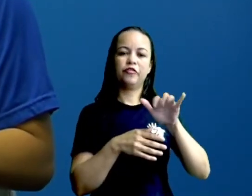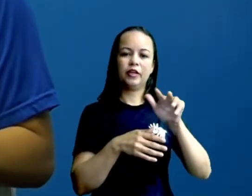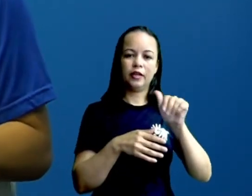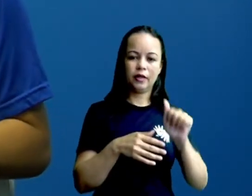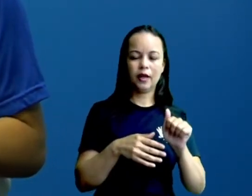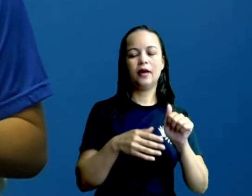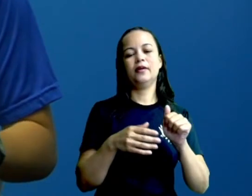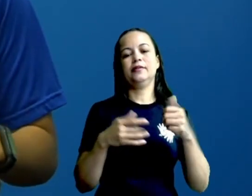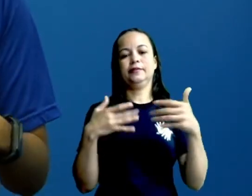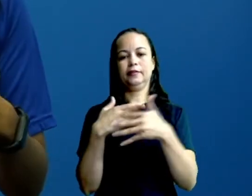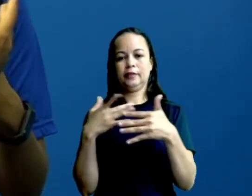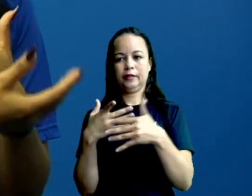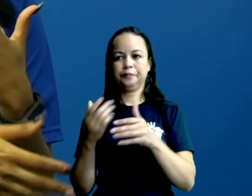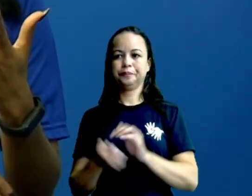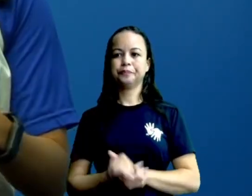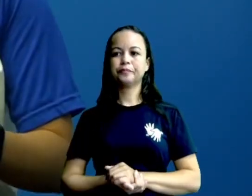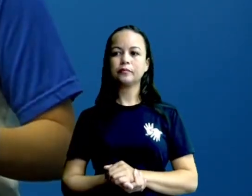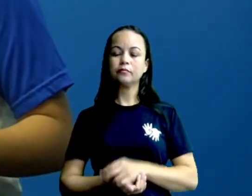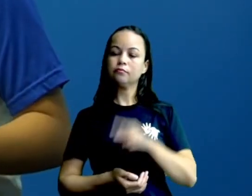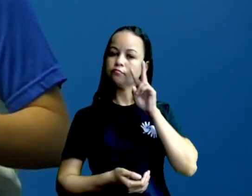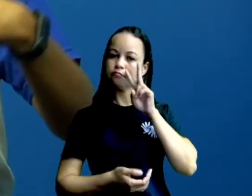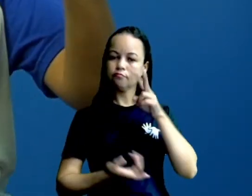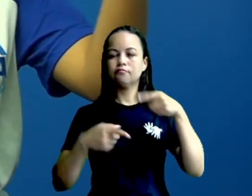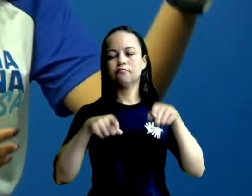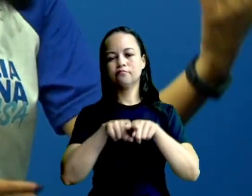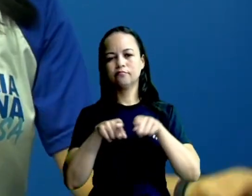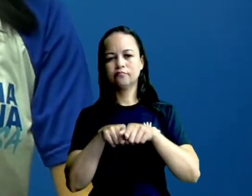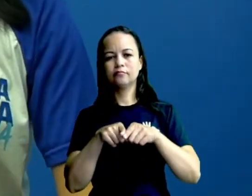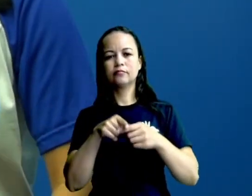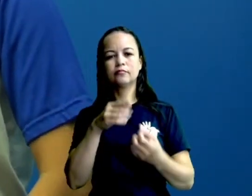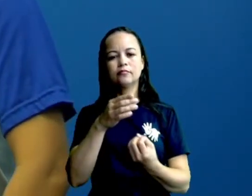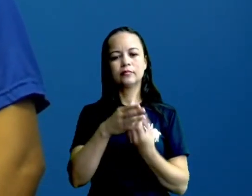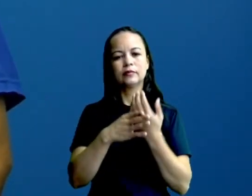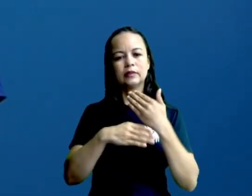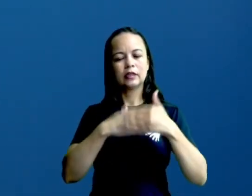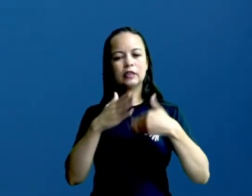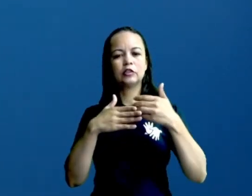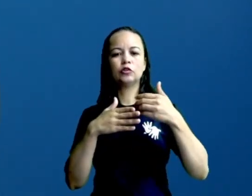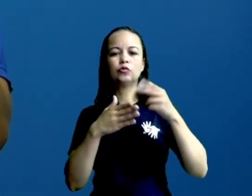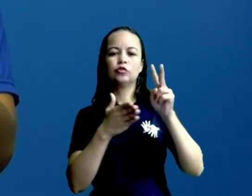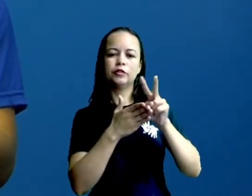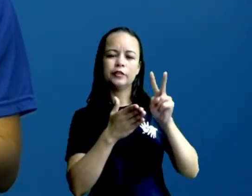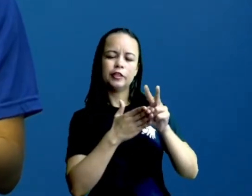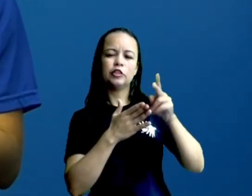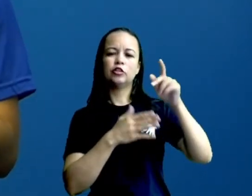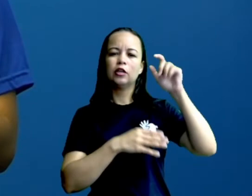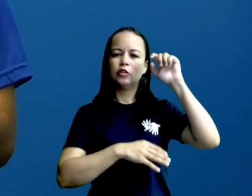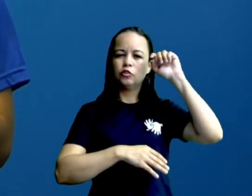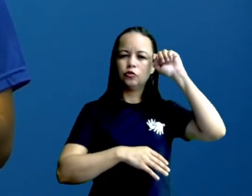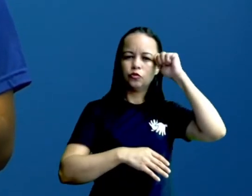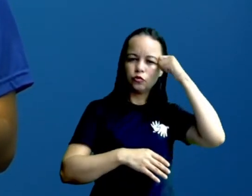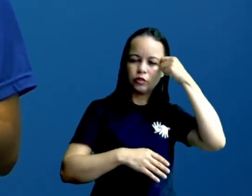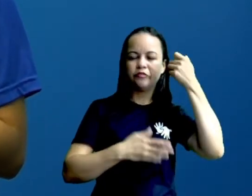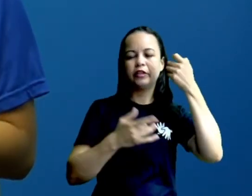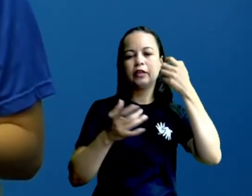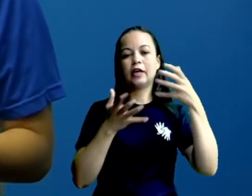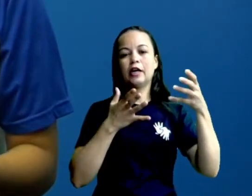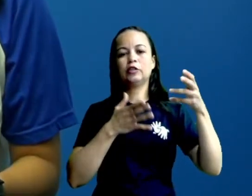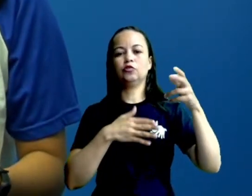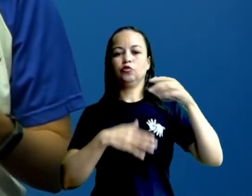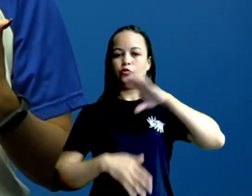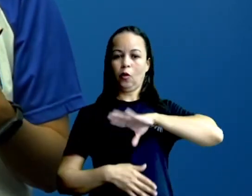às cidades. Vimos também a origem de alguns povos, os indígenas, os africanos, os portugueses e tudo